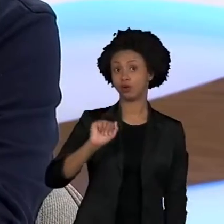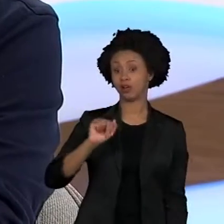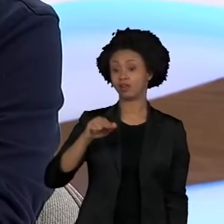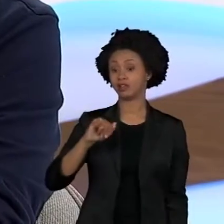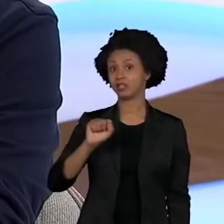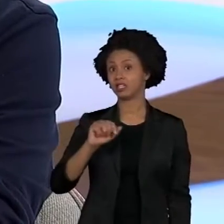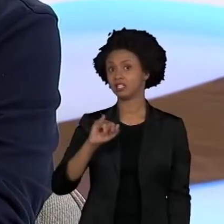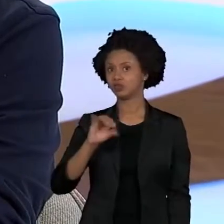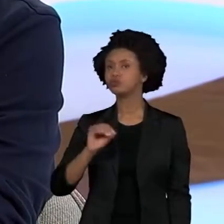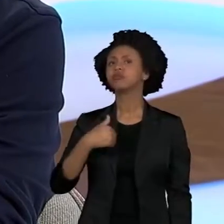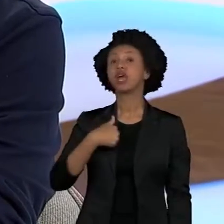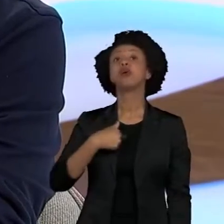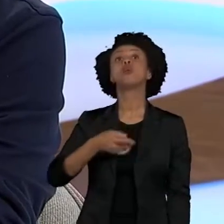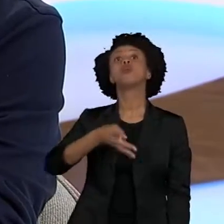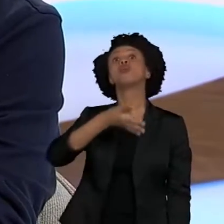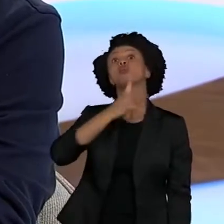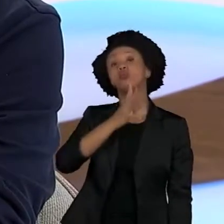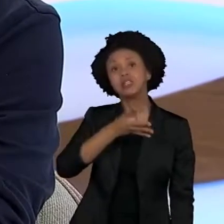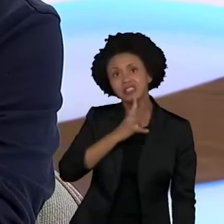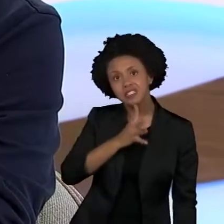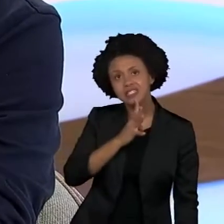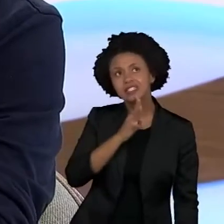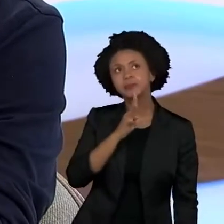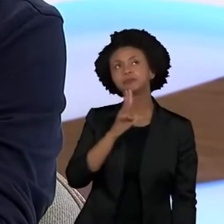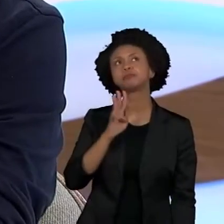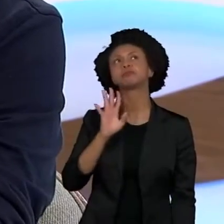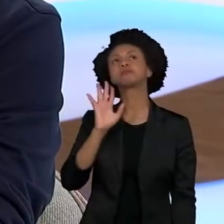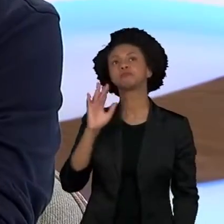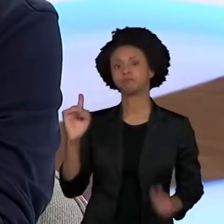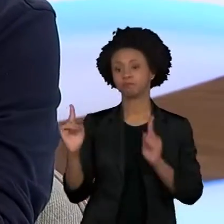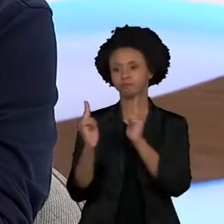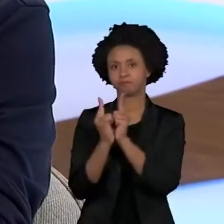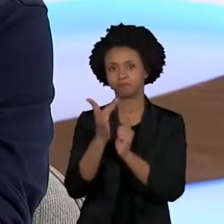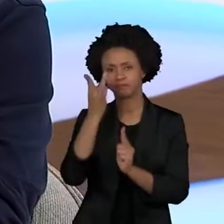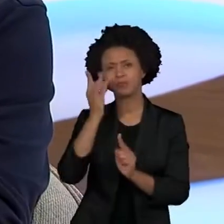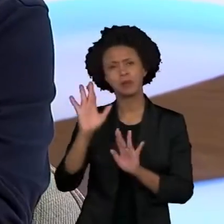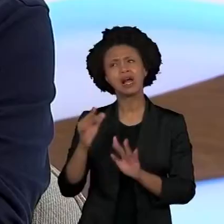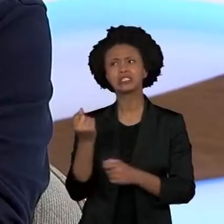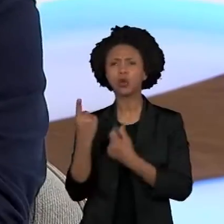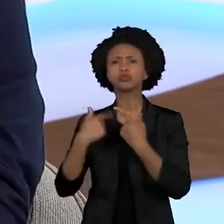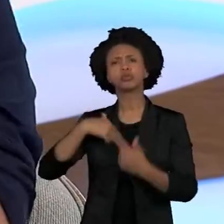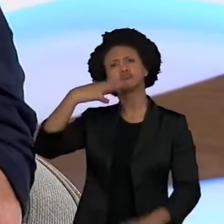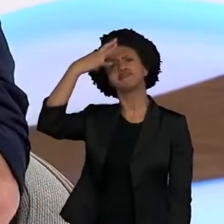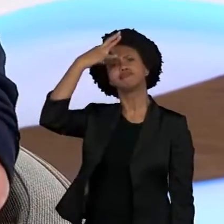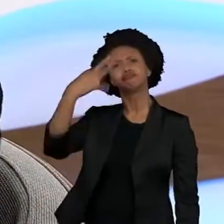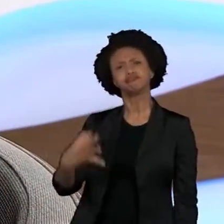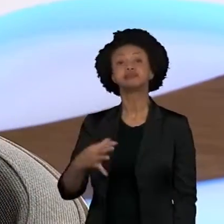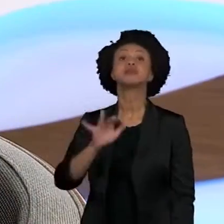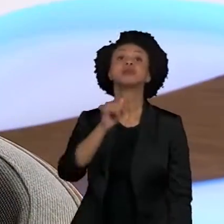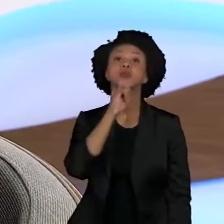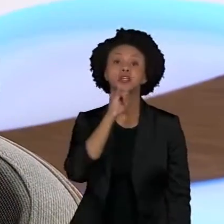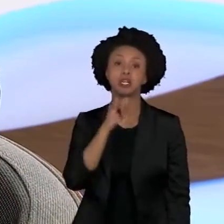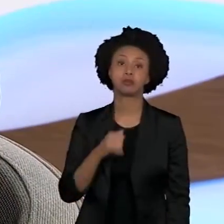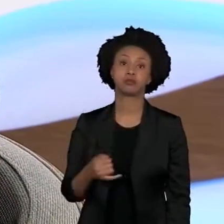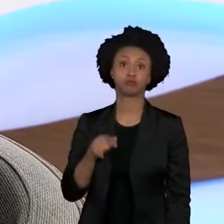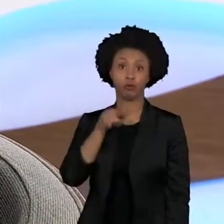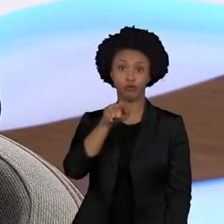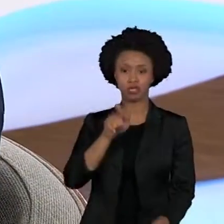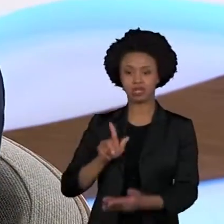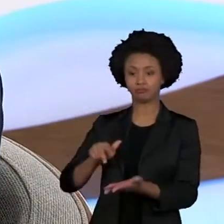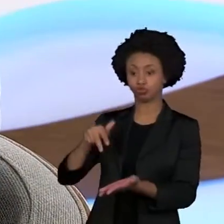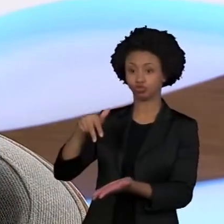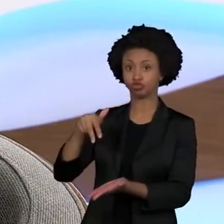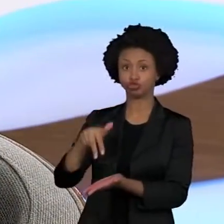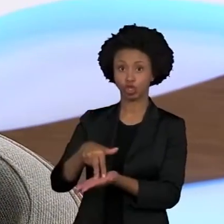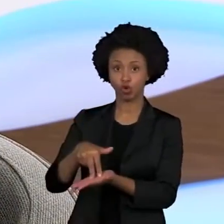tem uma coisa também que é entendível compreensível né Você tá tomando um espaço que tem uma